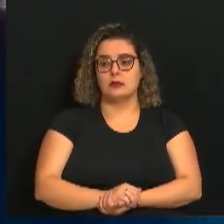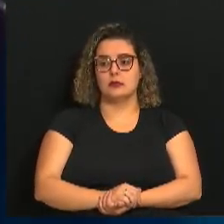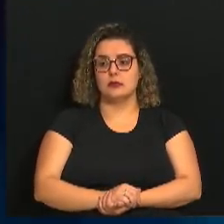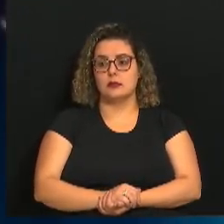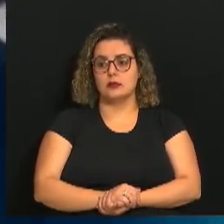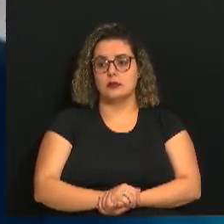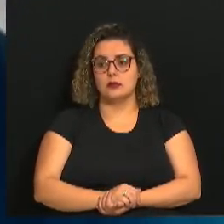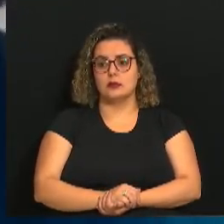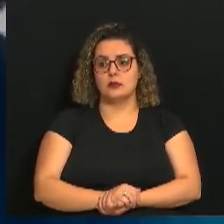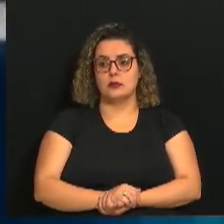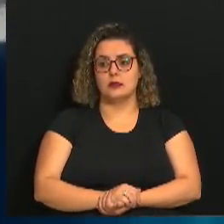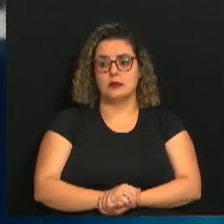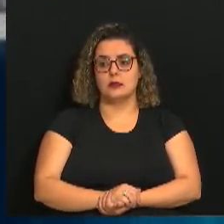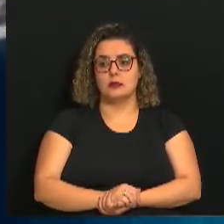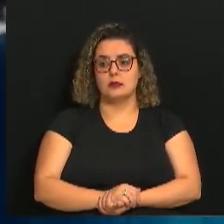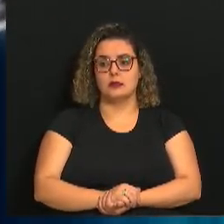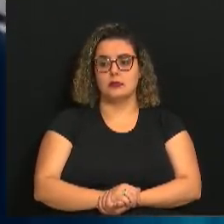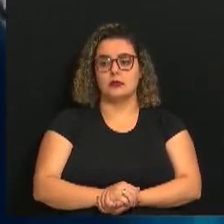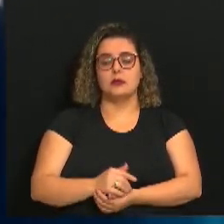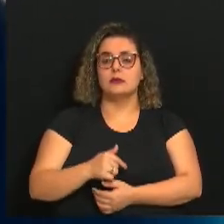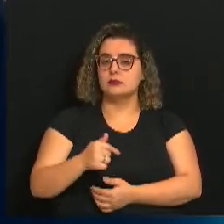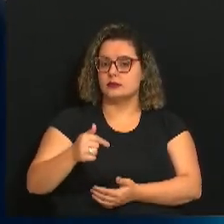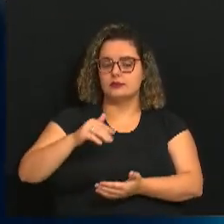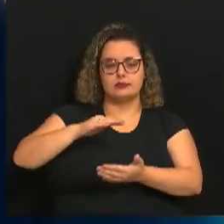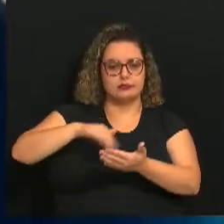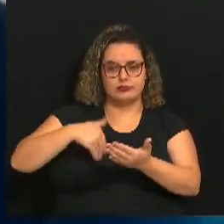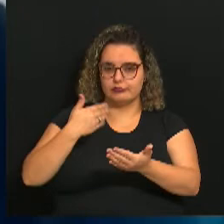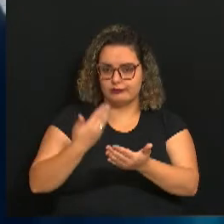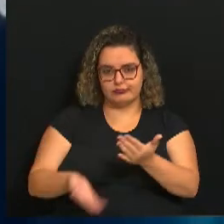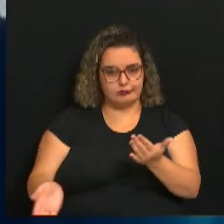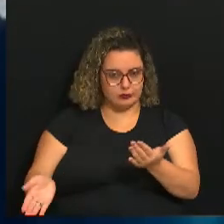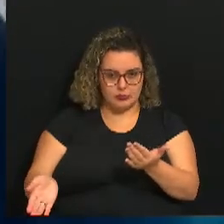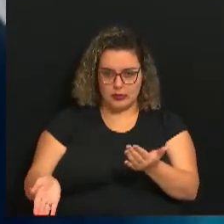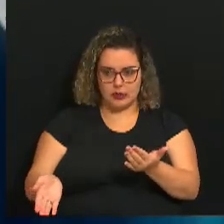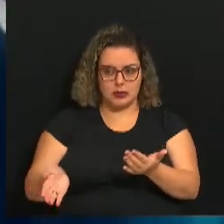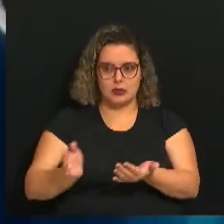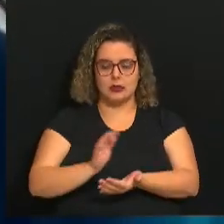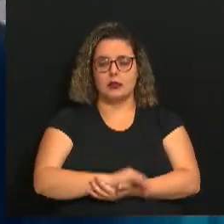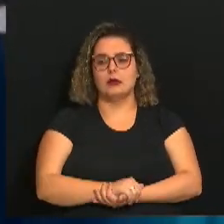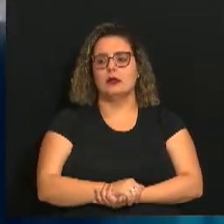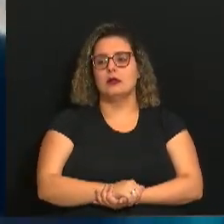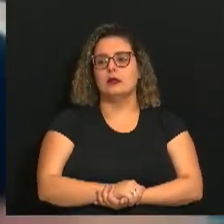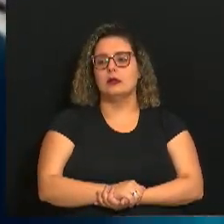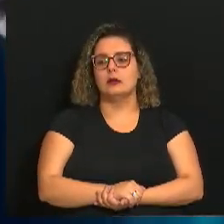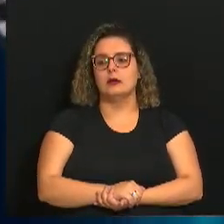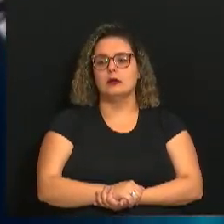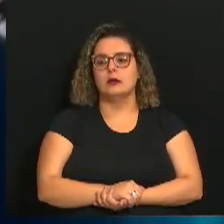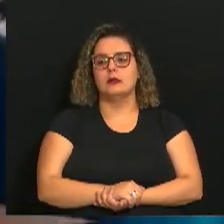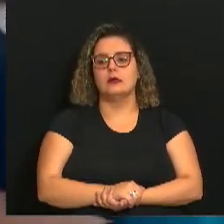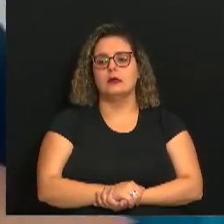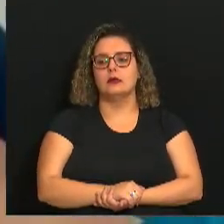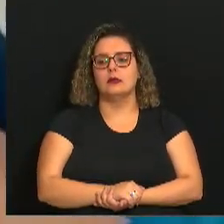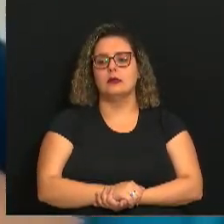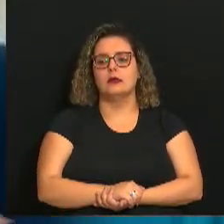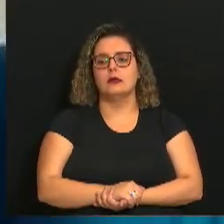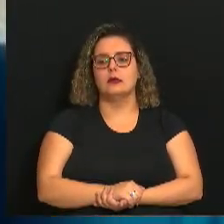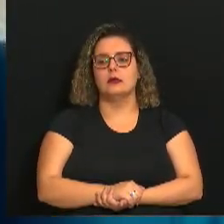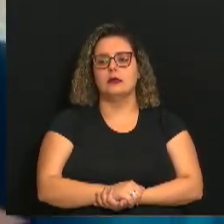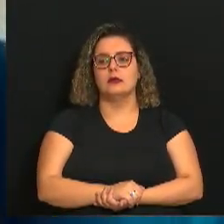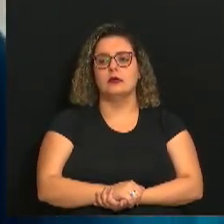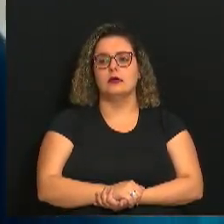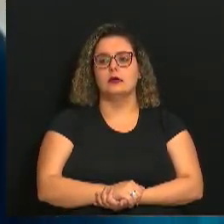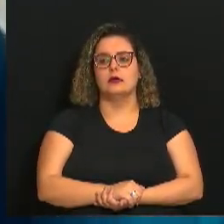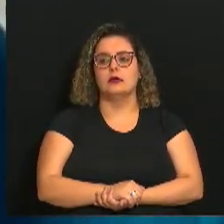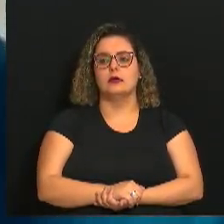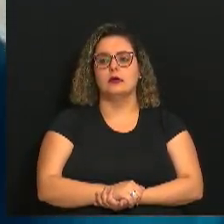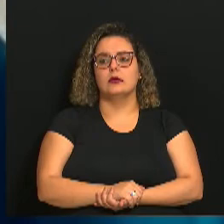enfim, eliminando alguns dias, semanas aí, por conta desse atraso. Aí acontece isso. Quando foi agora, Charles